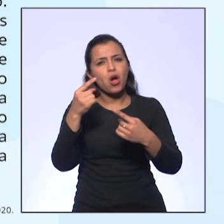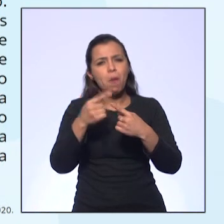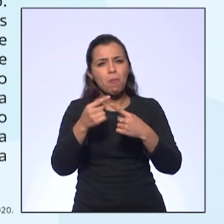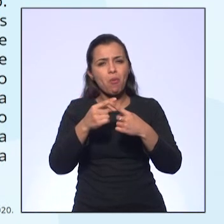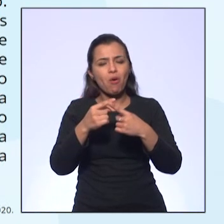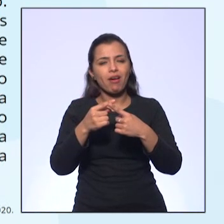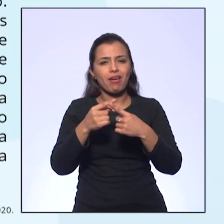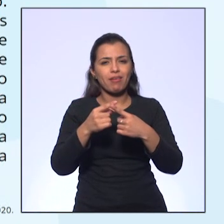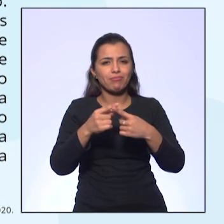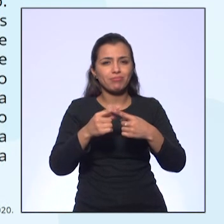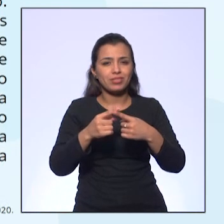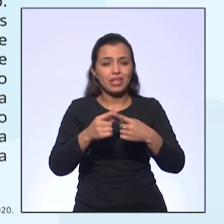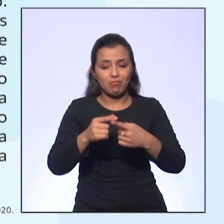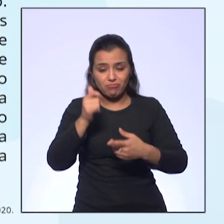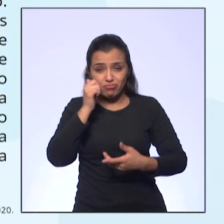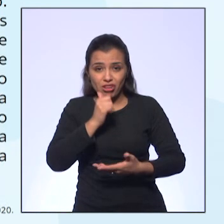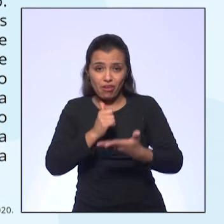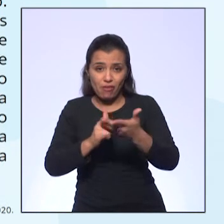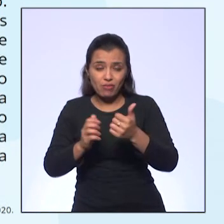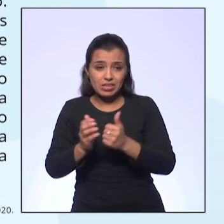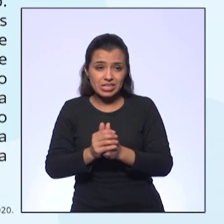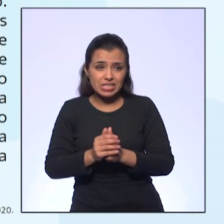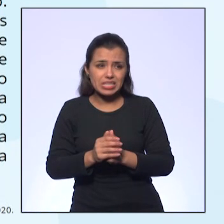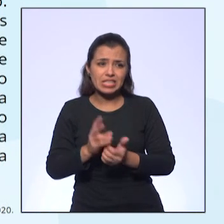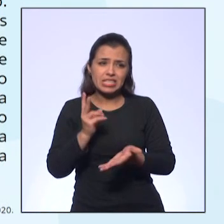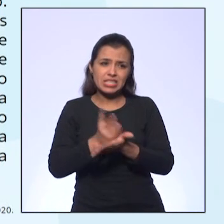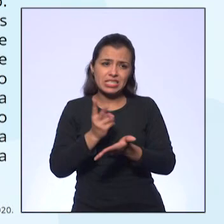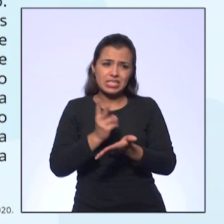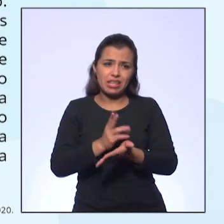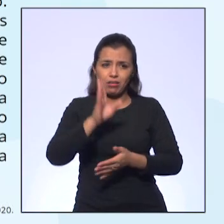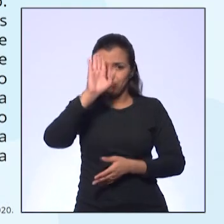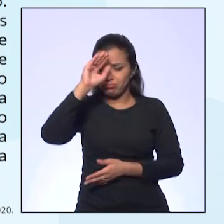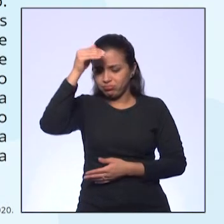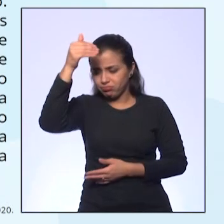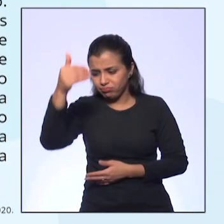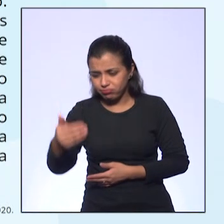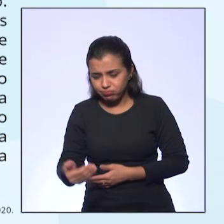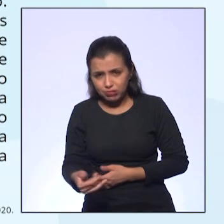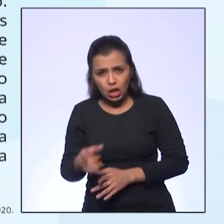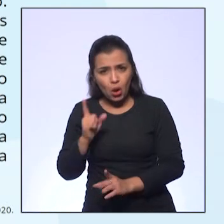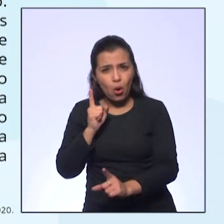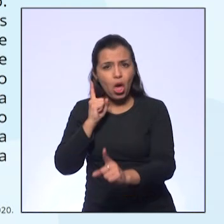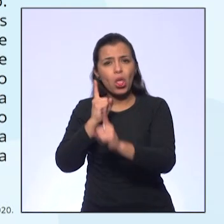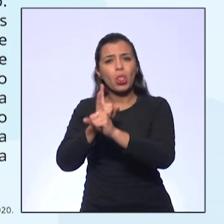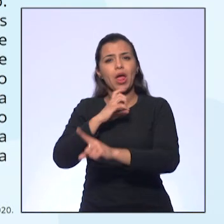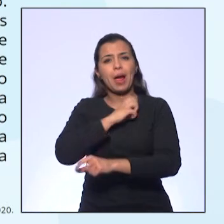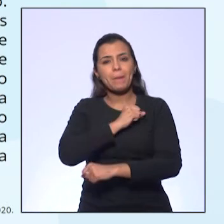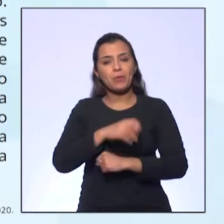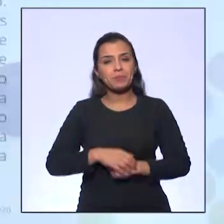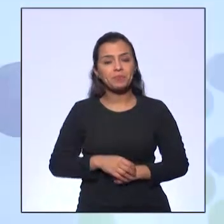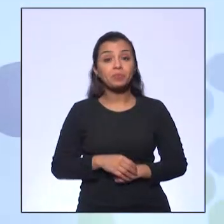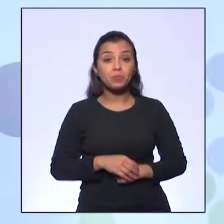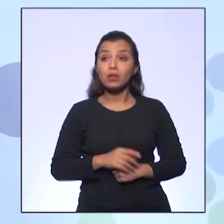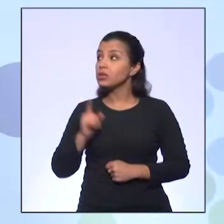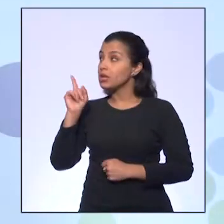gênio, velando sempre a honra de te encontrar digna do seu amor. Este livro, ele